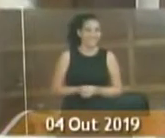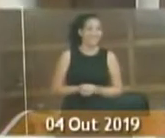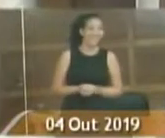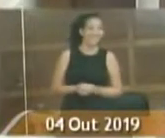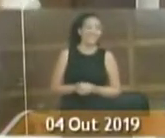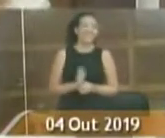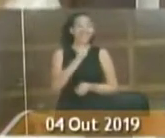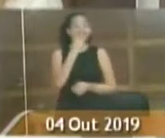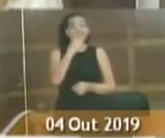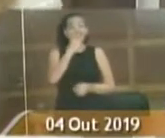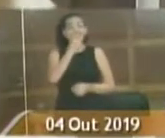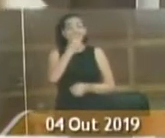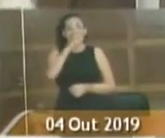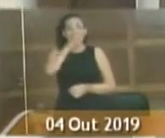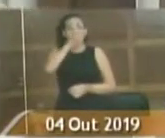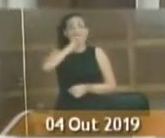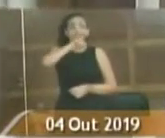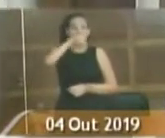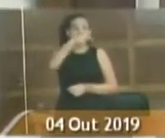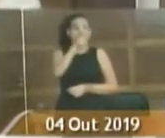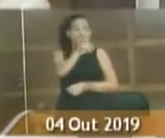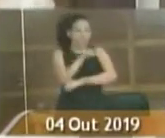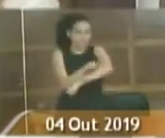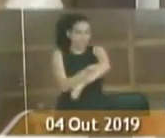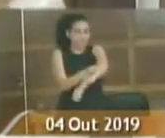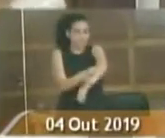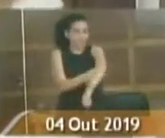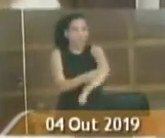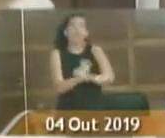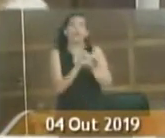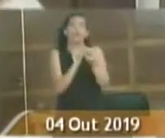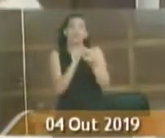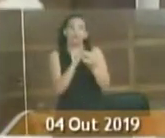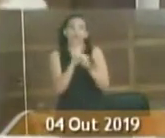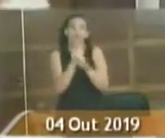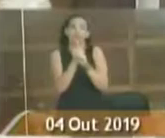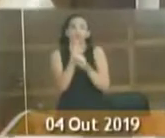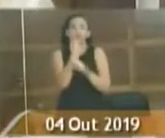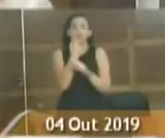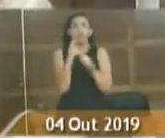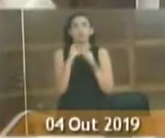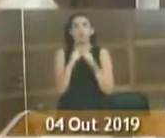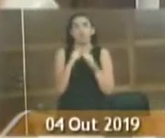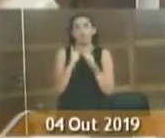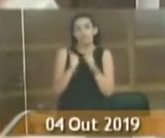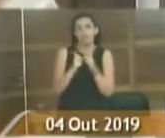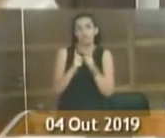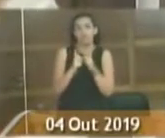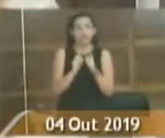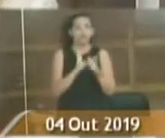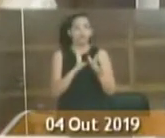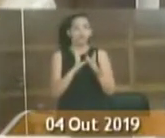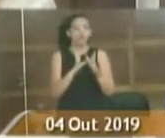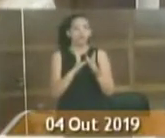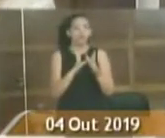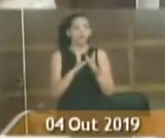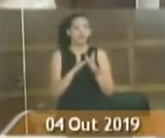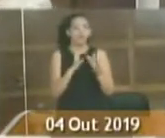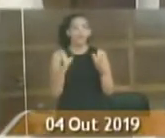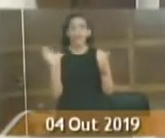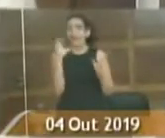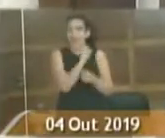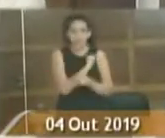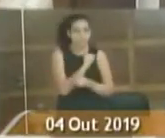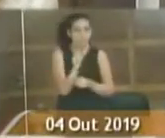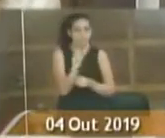uma ferida. Aí, você tem que procurar um médico, que você pode estar com a esporotricose, tá? Ela não aparece do nada, tá? Isso não